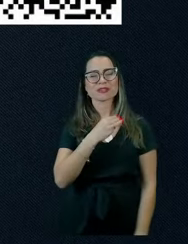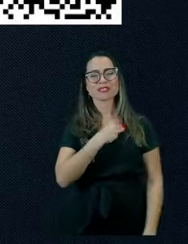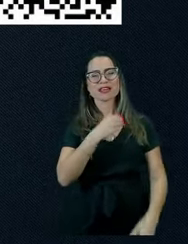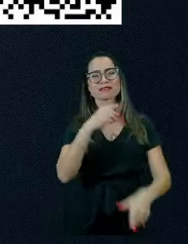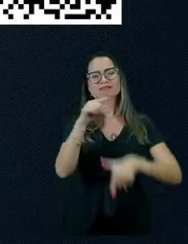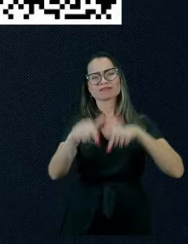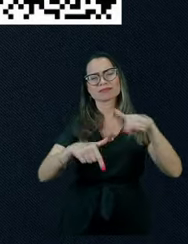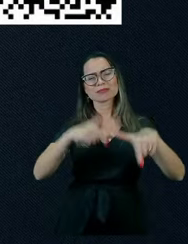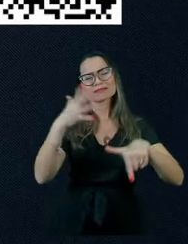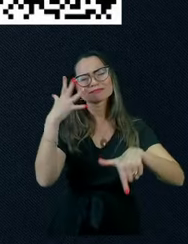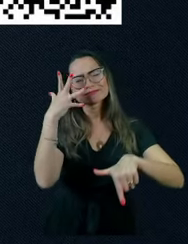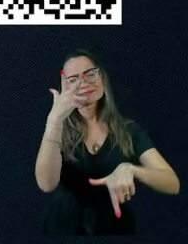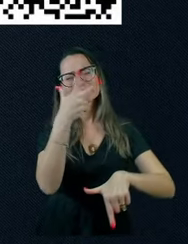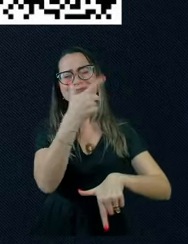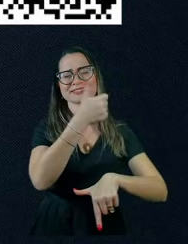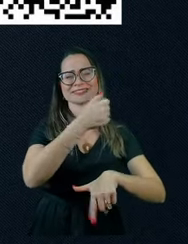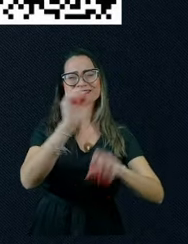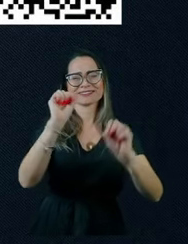Aleluia.